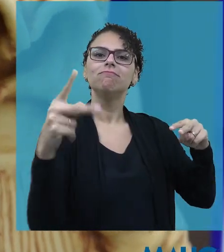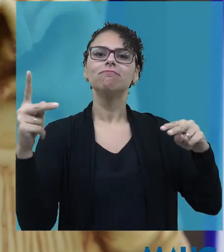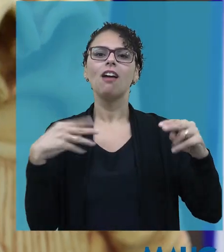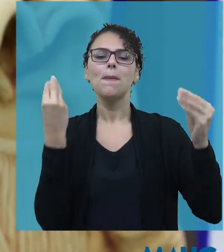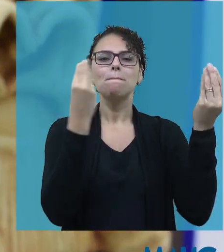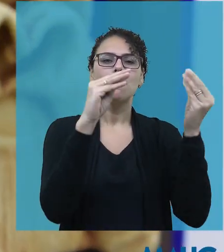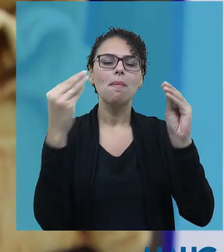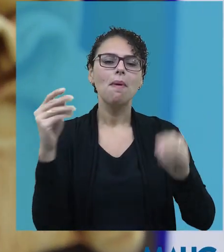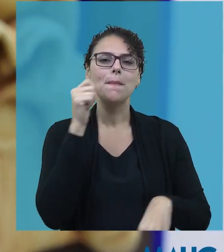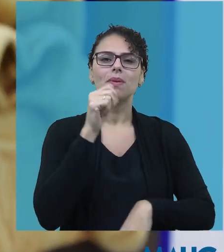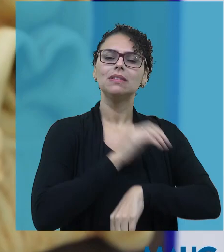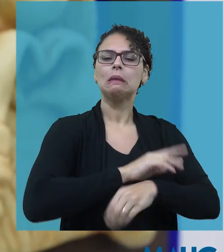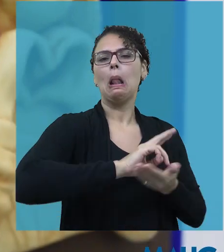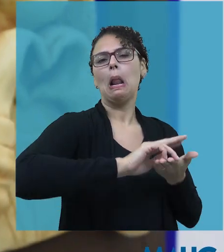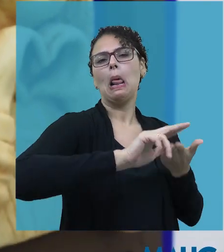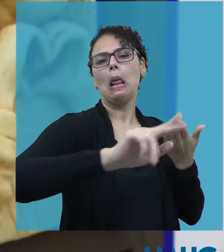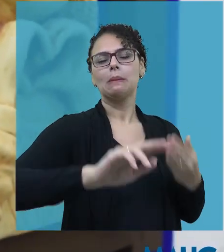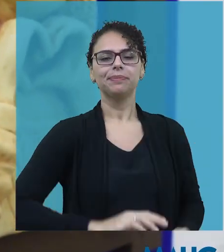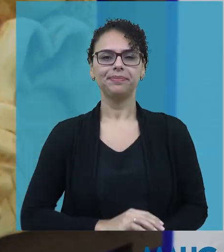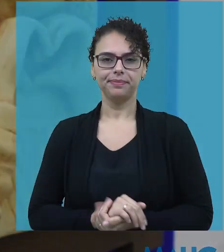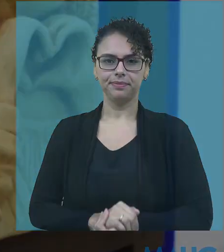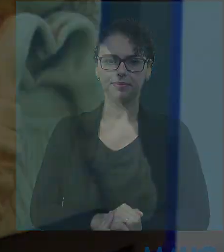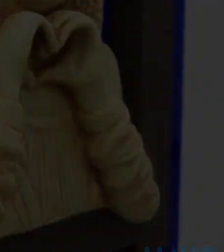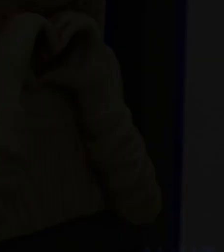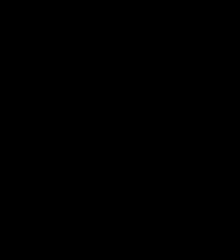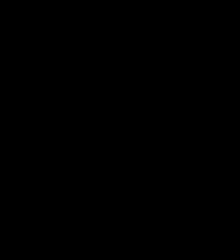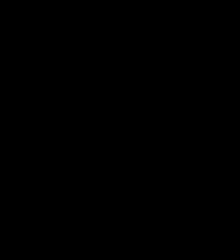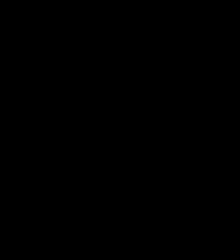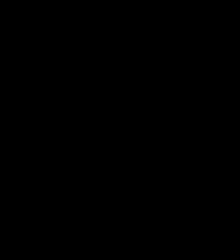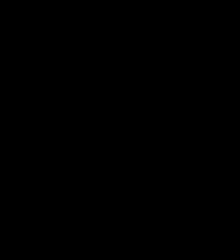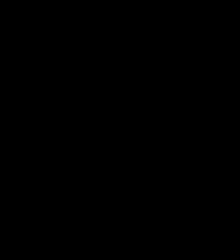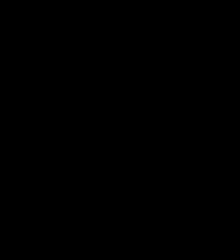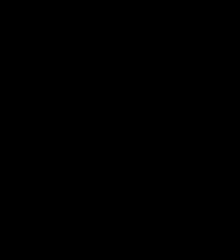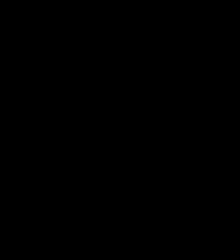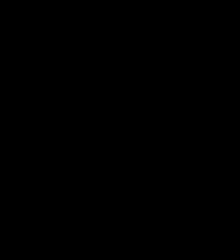e cada uma pode trazer o seu olhar para a Mona Lisa também.